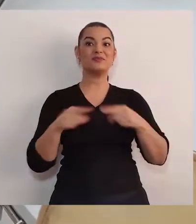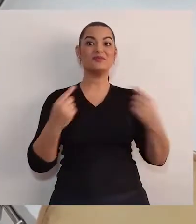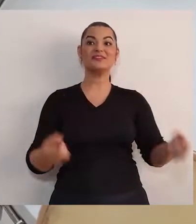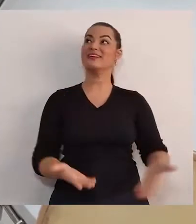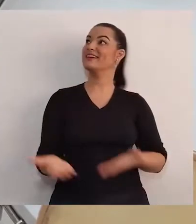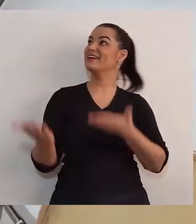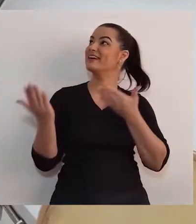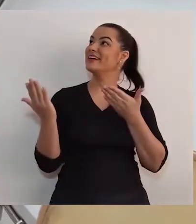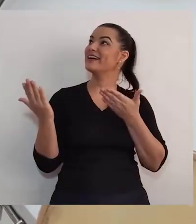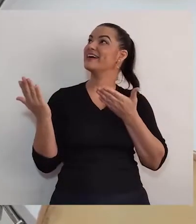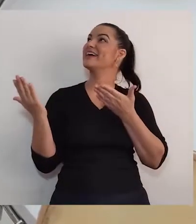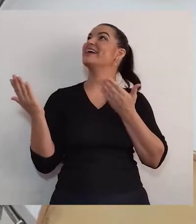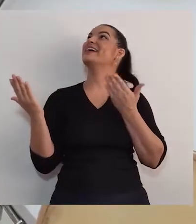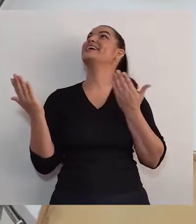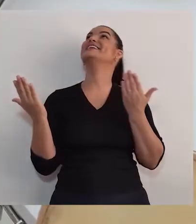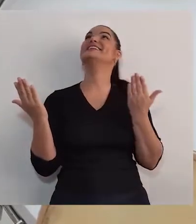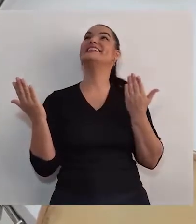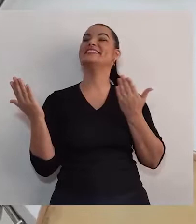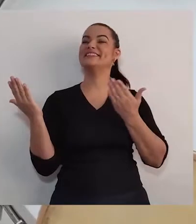é